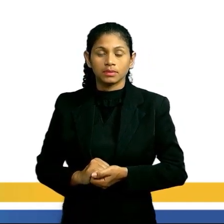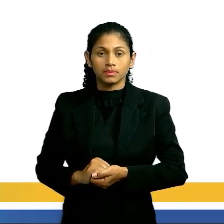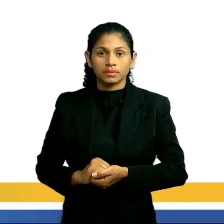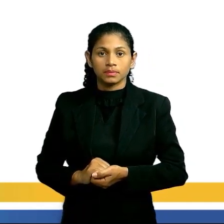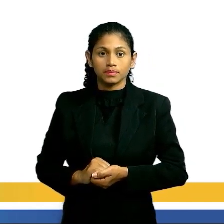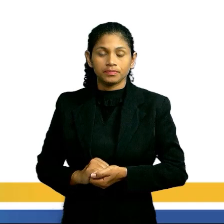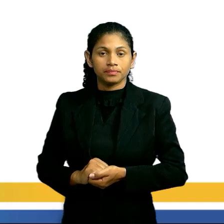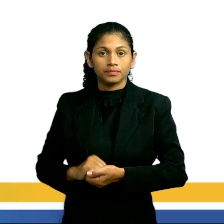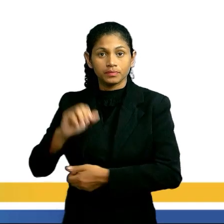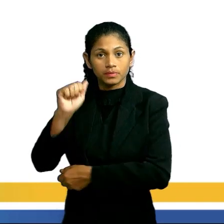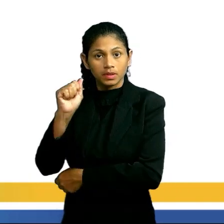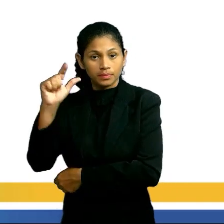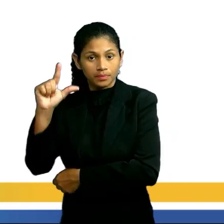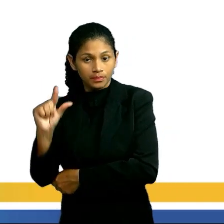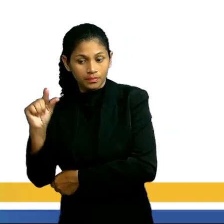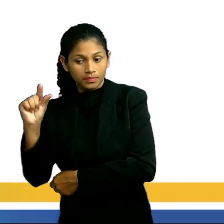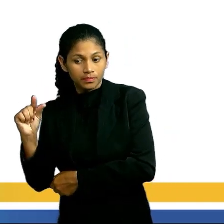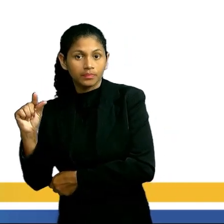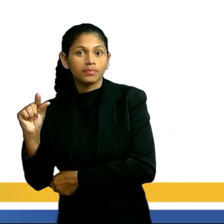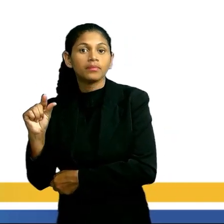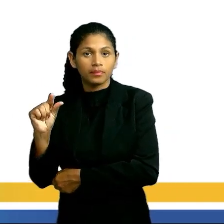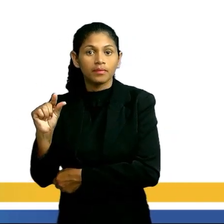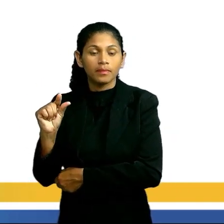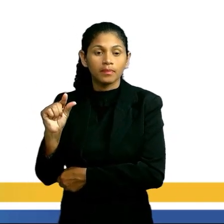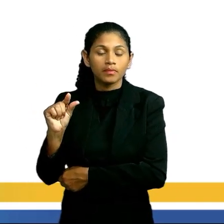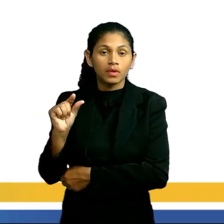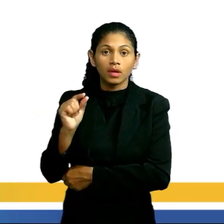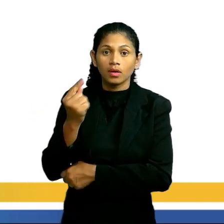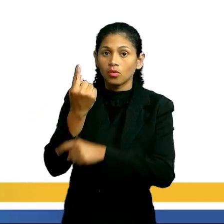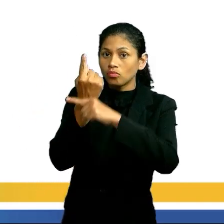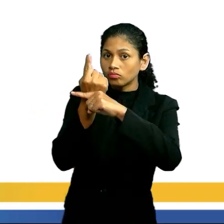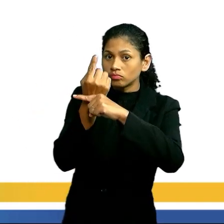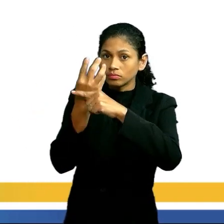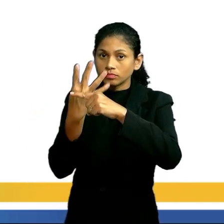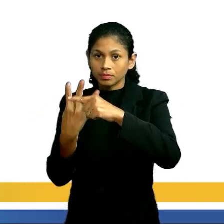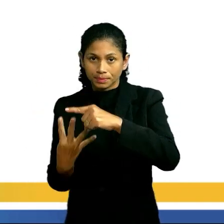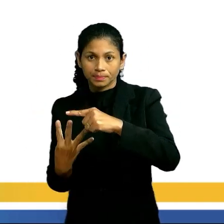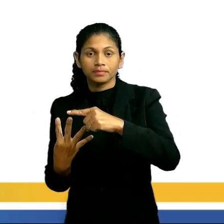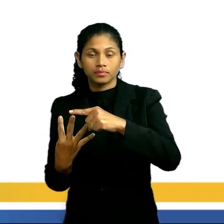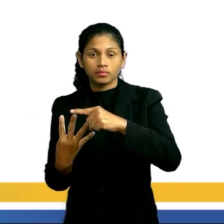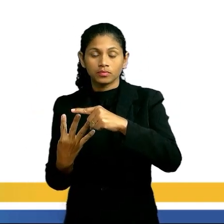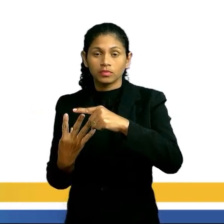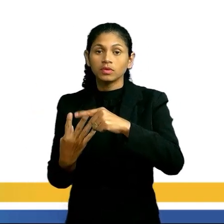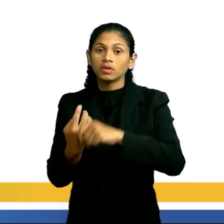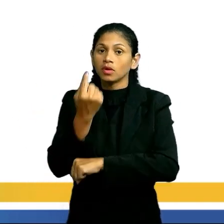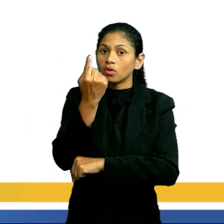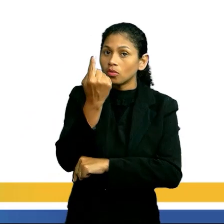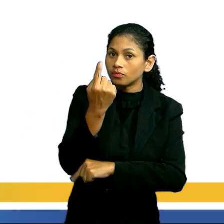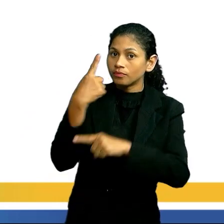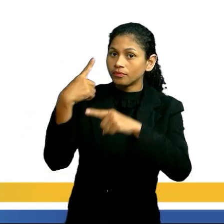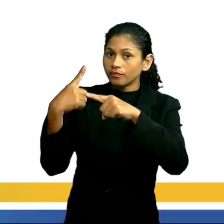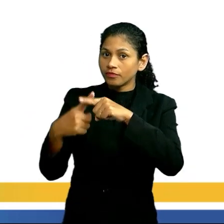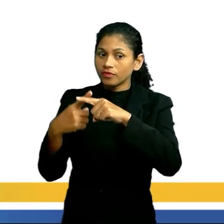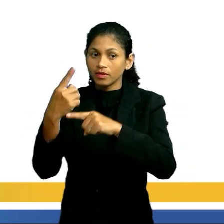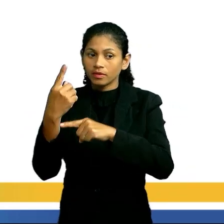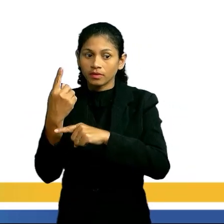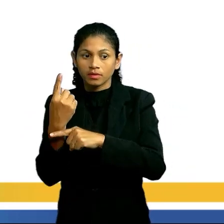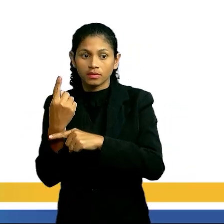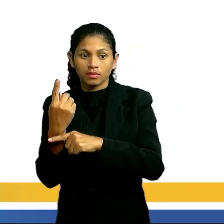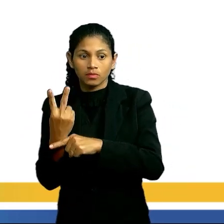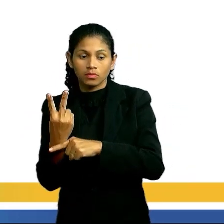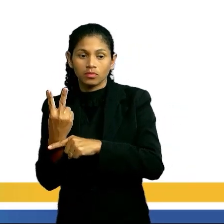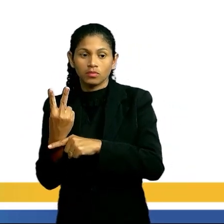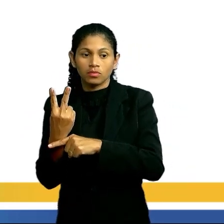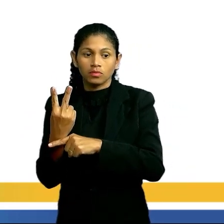azinho, azinho, é 1 sobre 4. Ou seja, 1 vezes 2 sobre 3 vezes 1 sobre